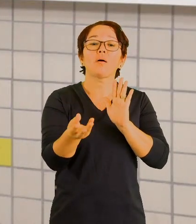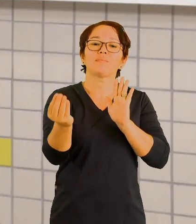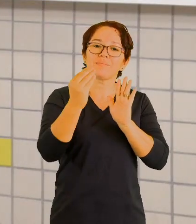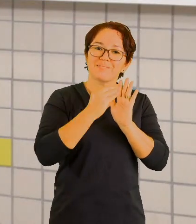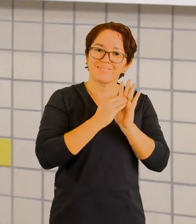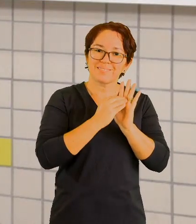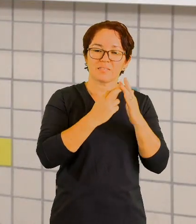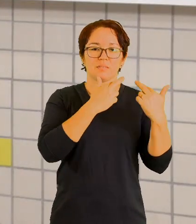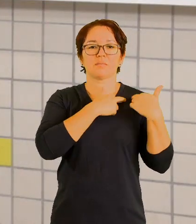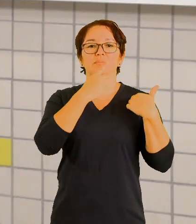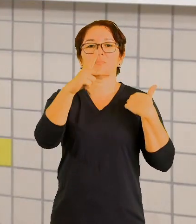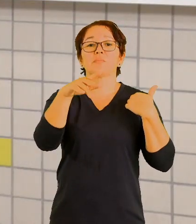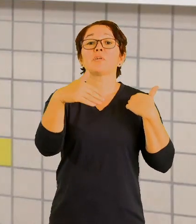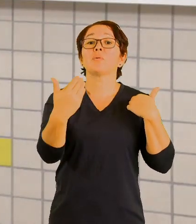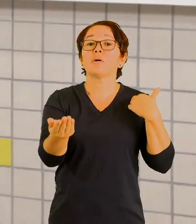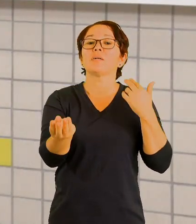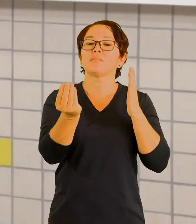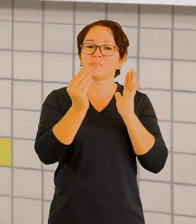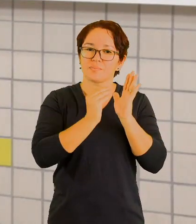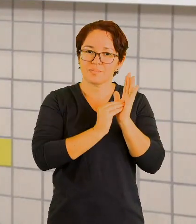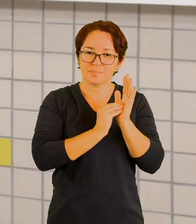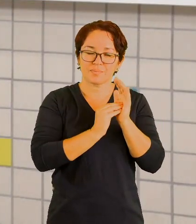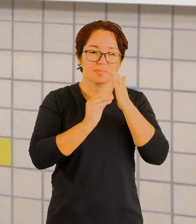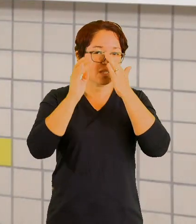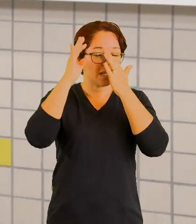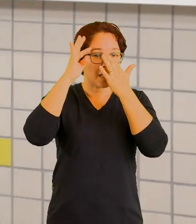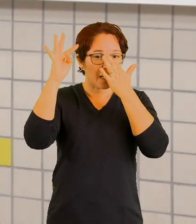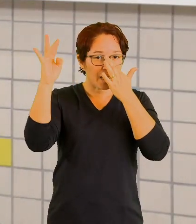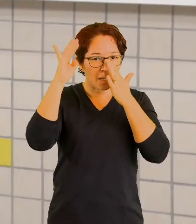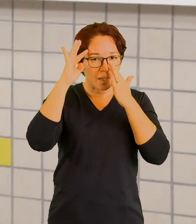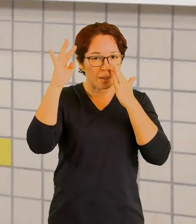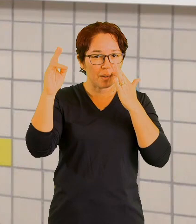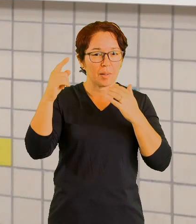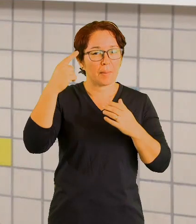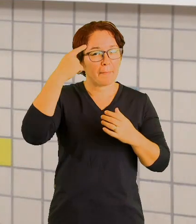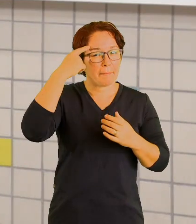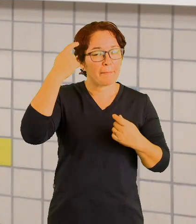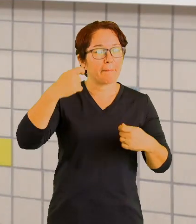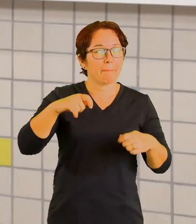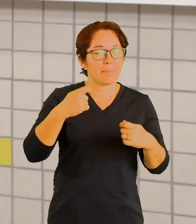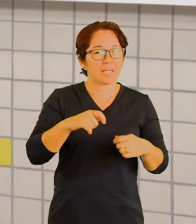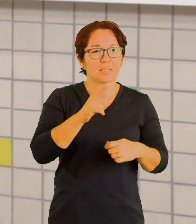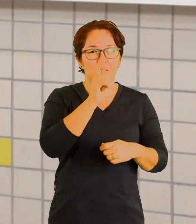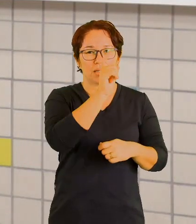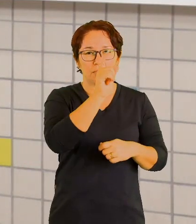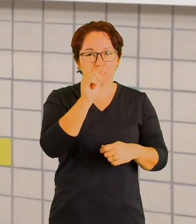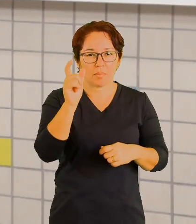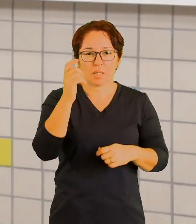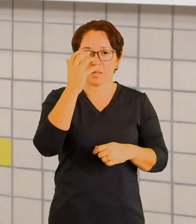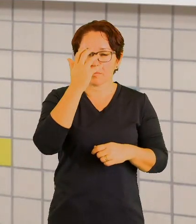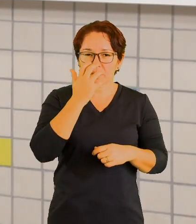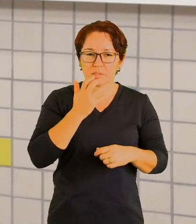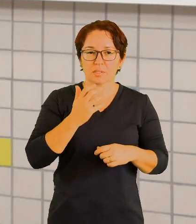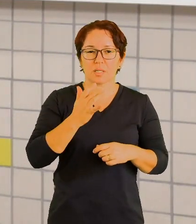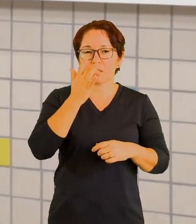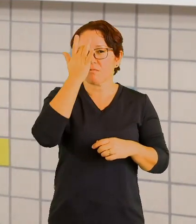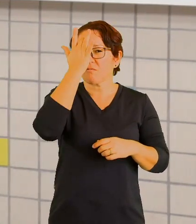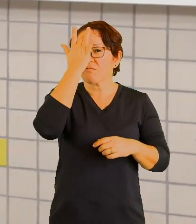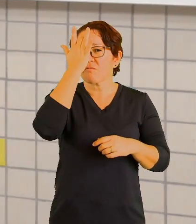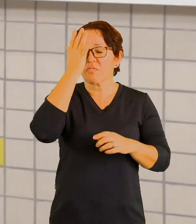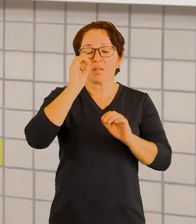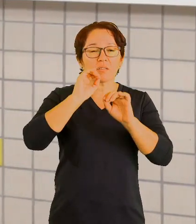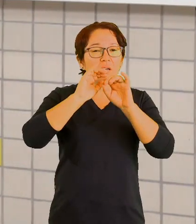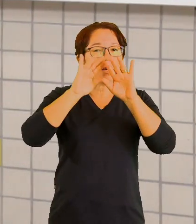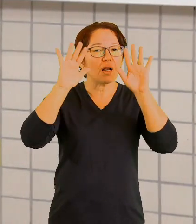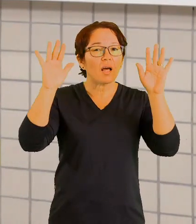Faça o regimento escolar, lembrando da linguagem, que tem que ter uma linguagem formal, clara, objetiva.